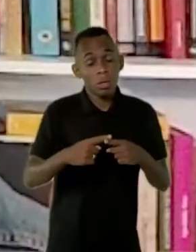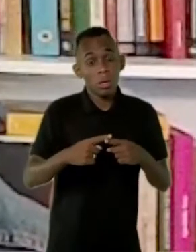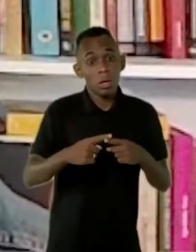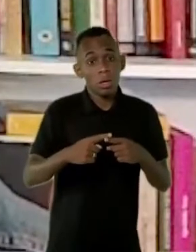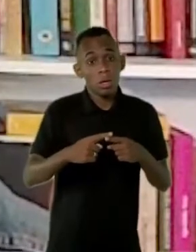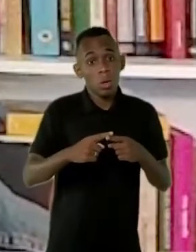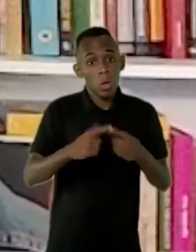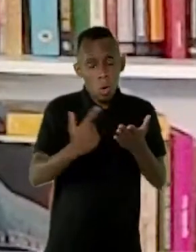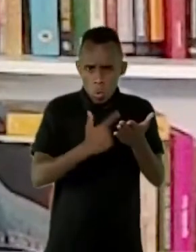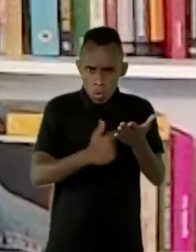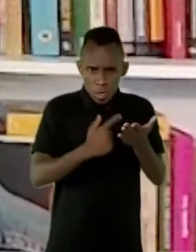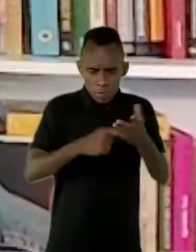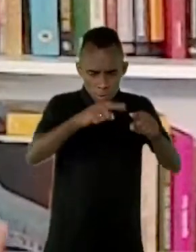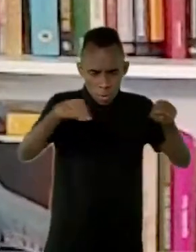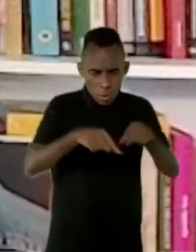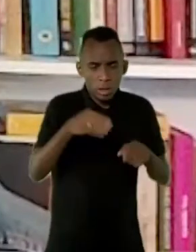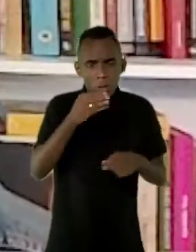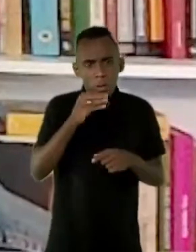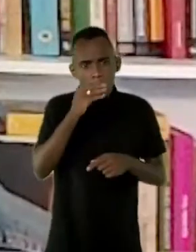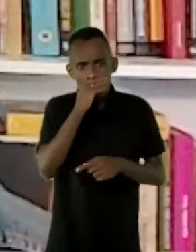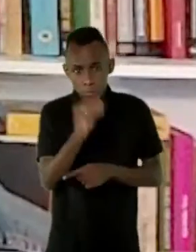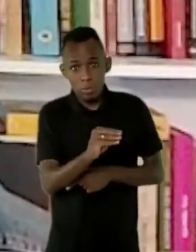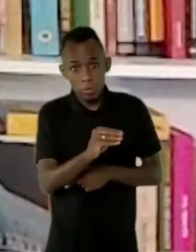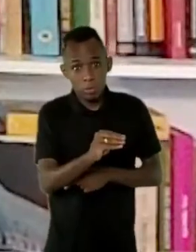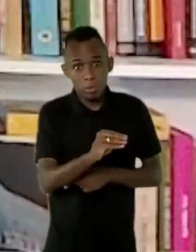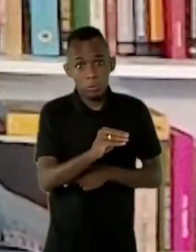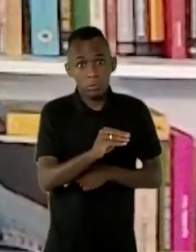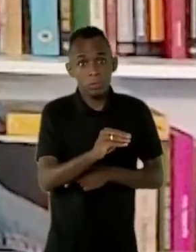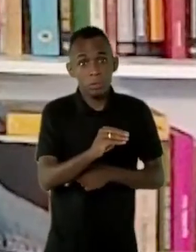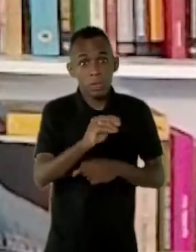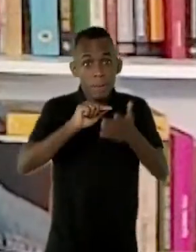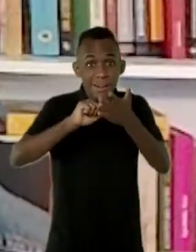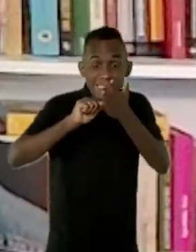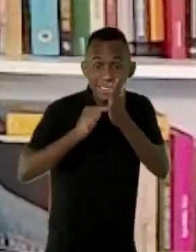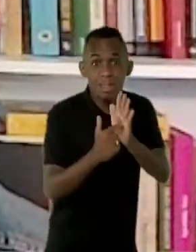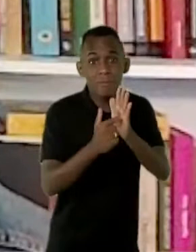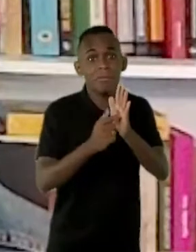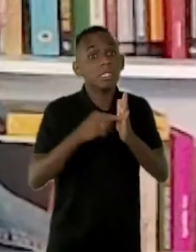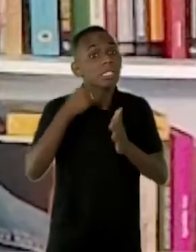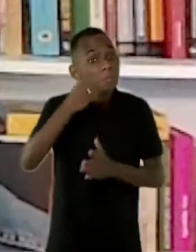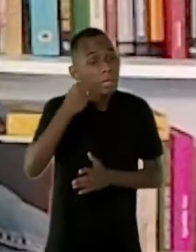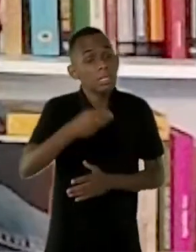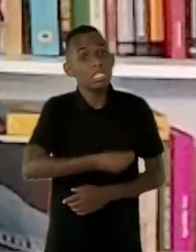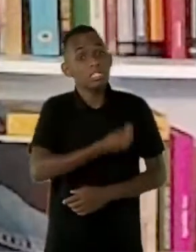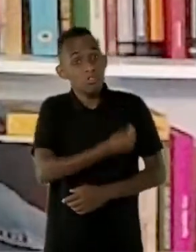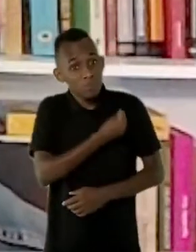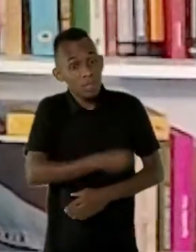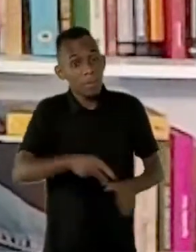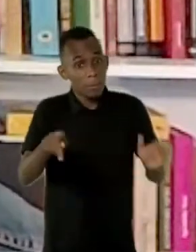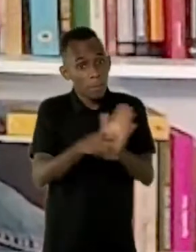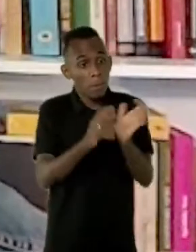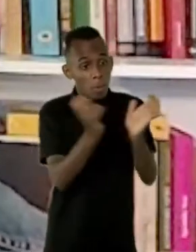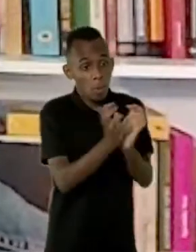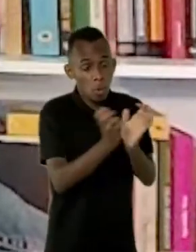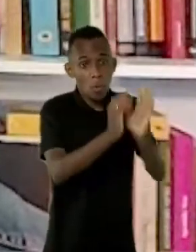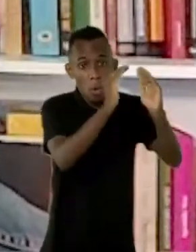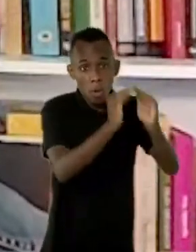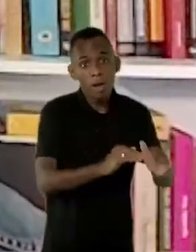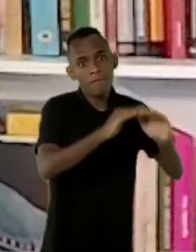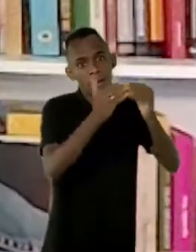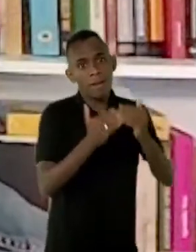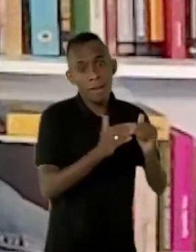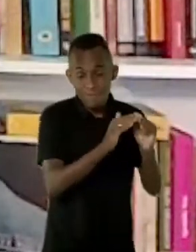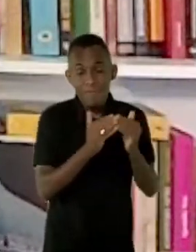Favelada, contando a história da favela através dos seus moradores, ela fez na casa chamada